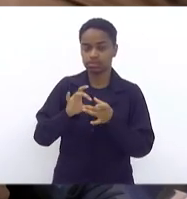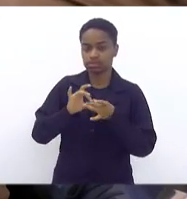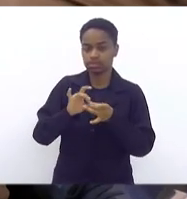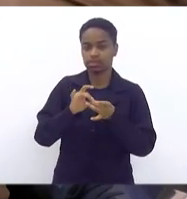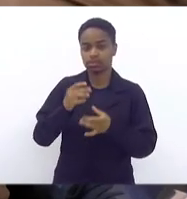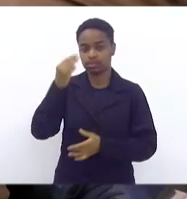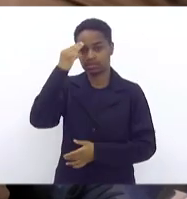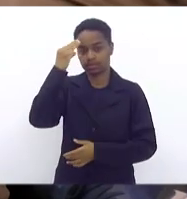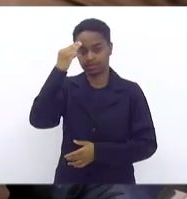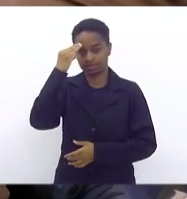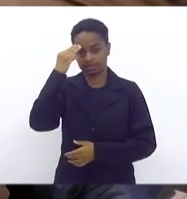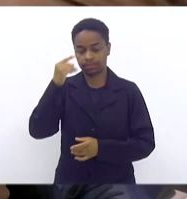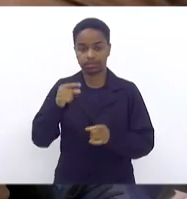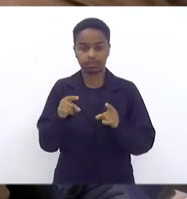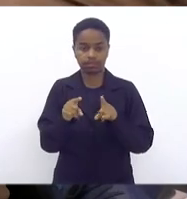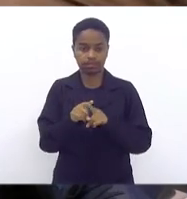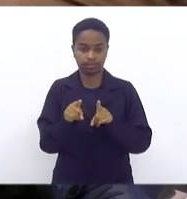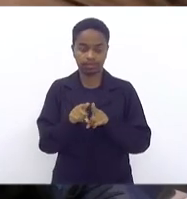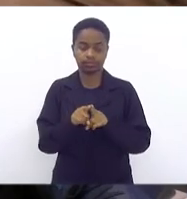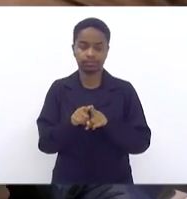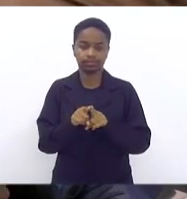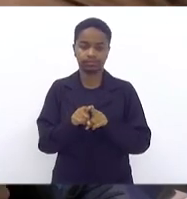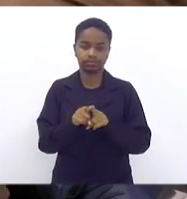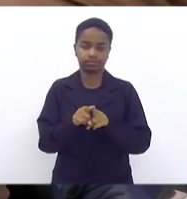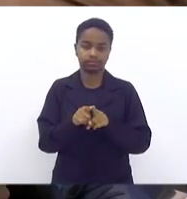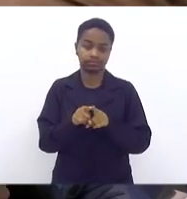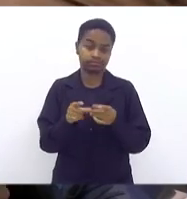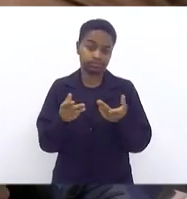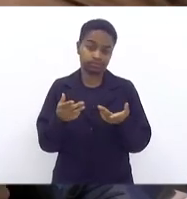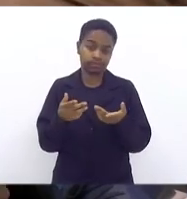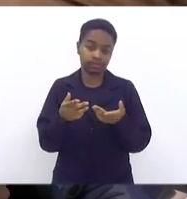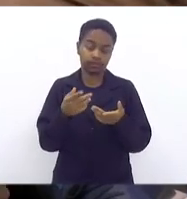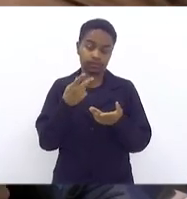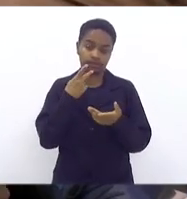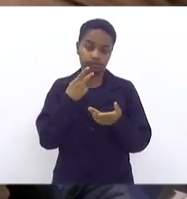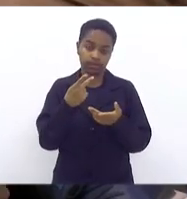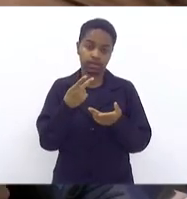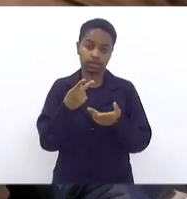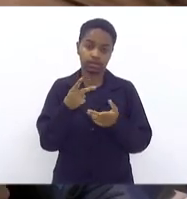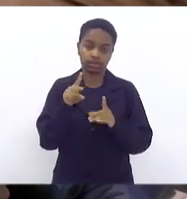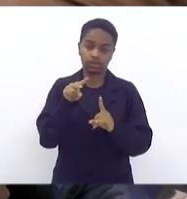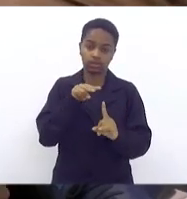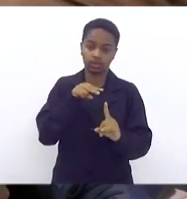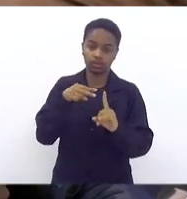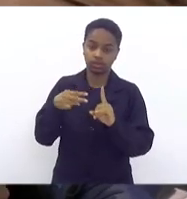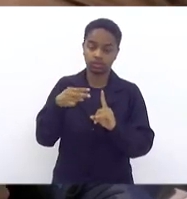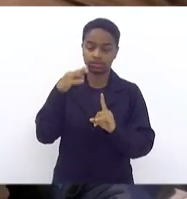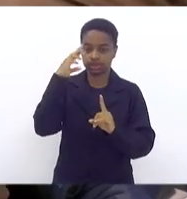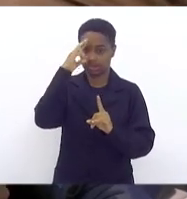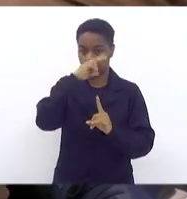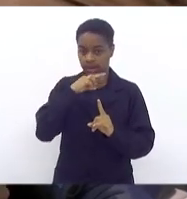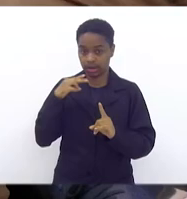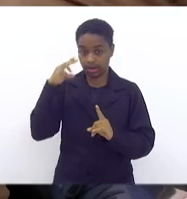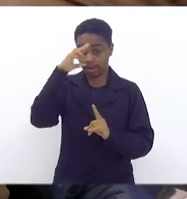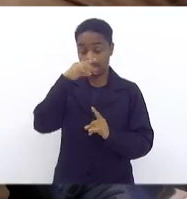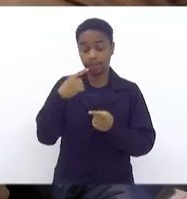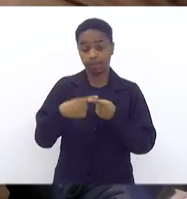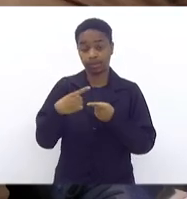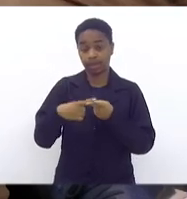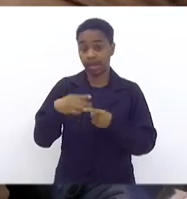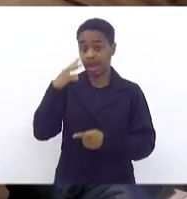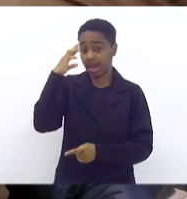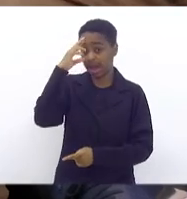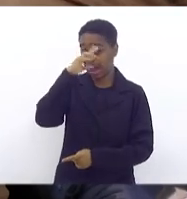inclusive eh e que não teria como ser diferente tratando inclusive do ponto de vista racial porque a raça